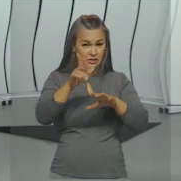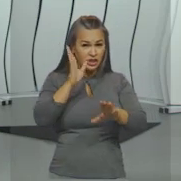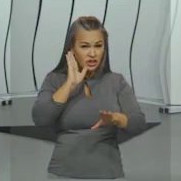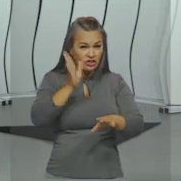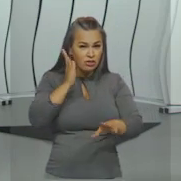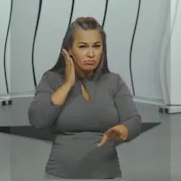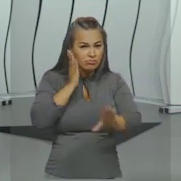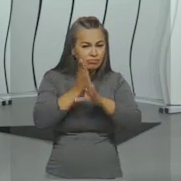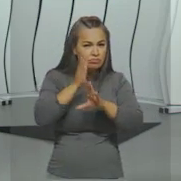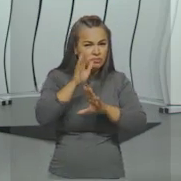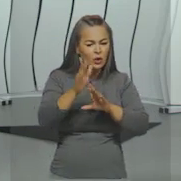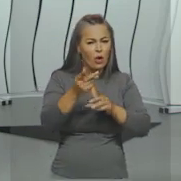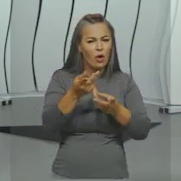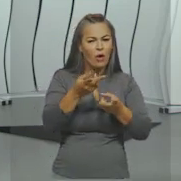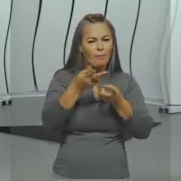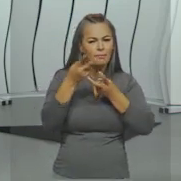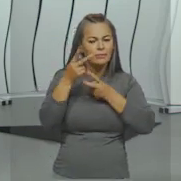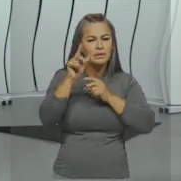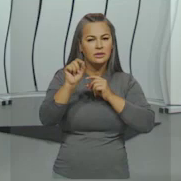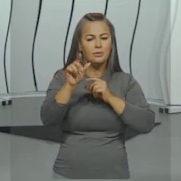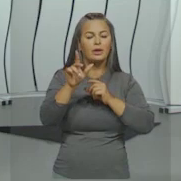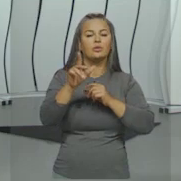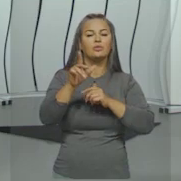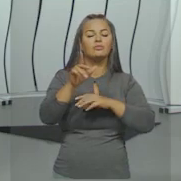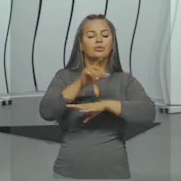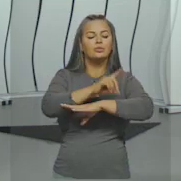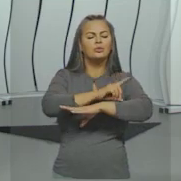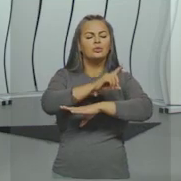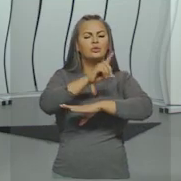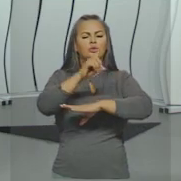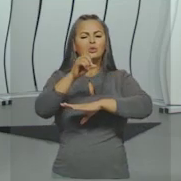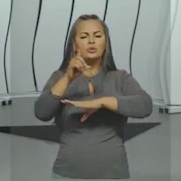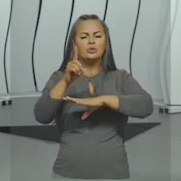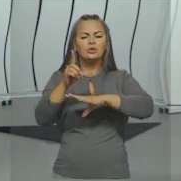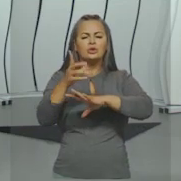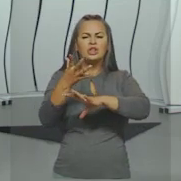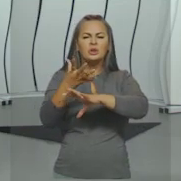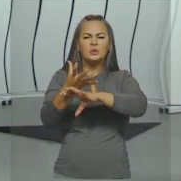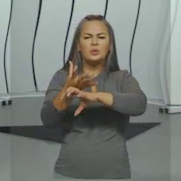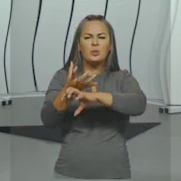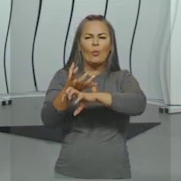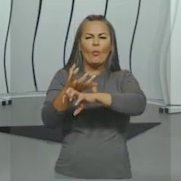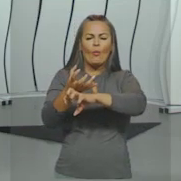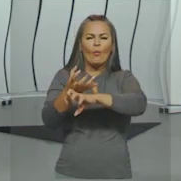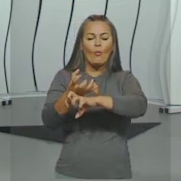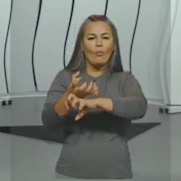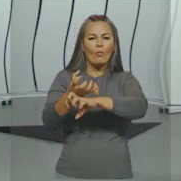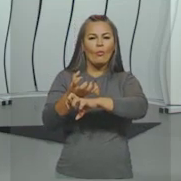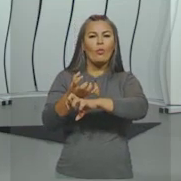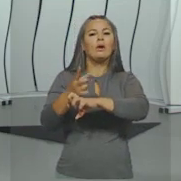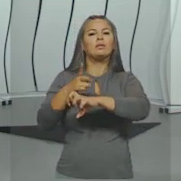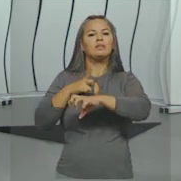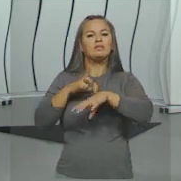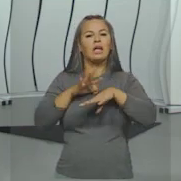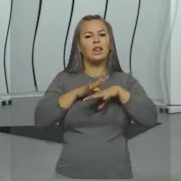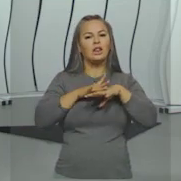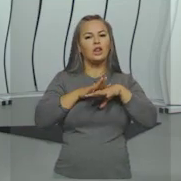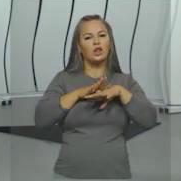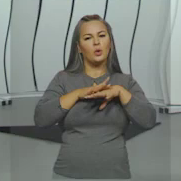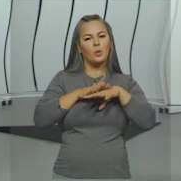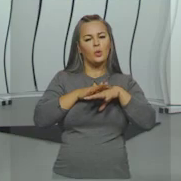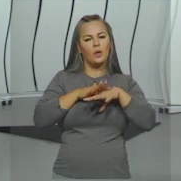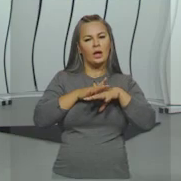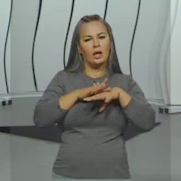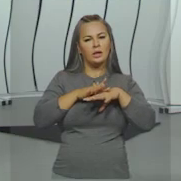Quando fala assim, olha, hoje o dia vai ser muito seco em Belo Horizonte, dias secos levam a doenças respiratórias, desenvolvimento de